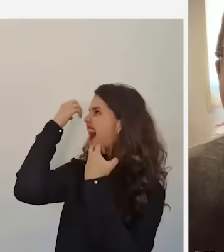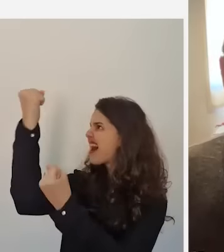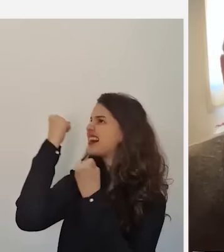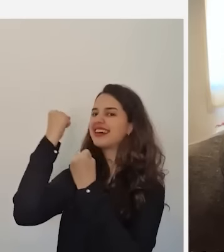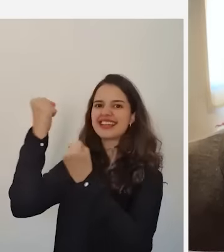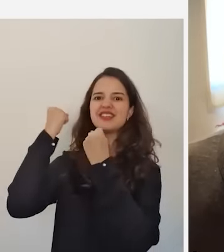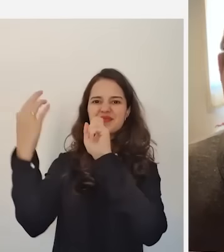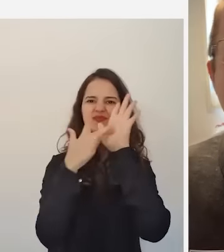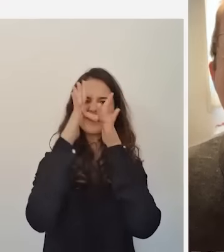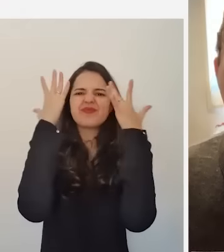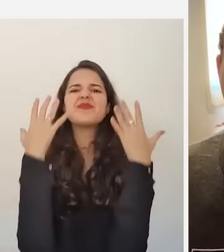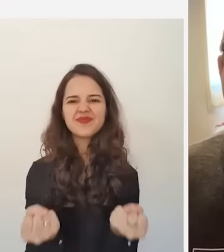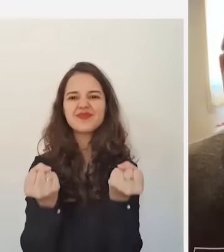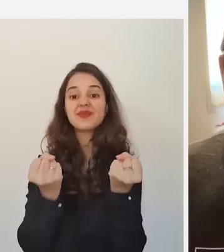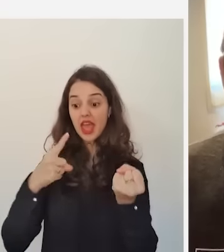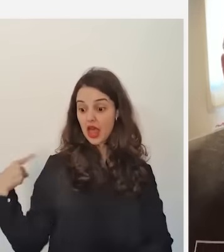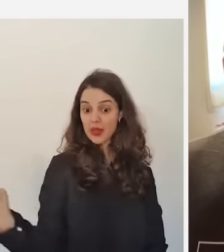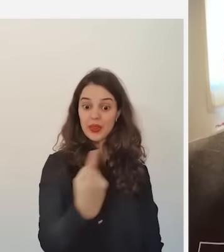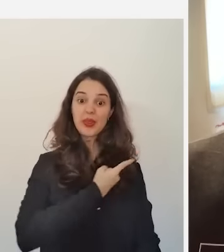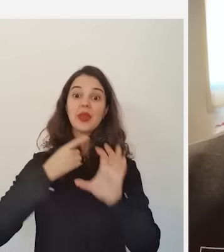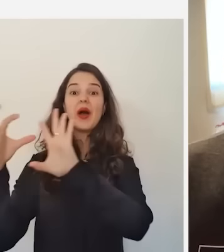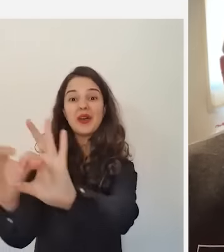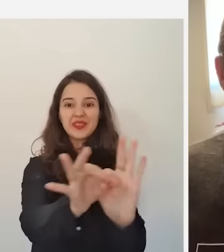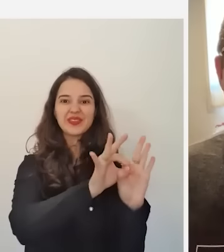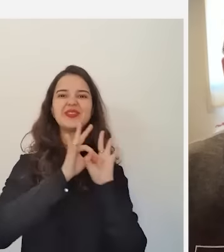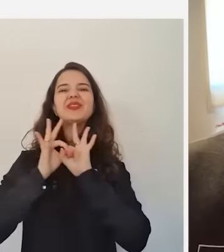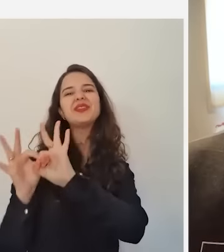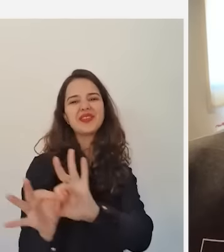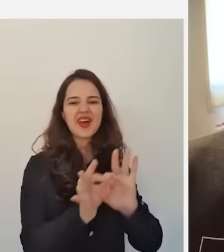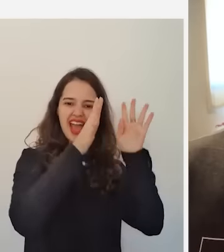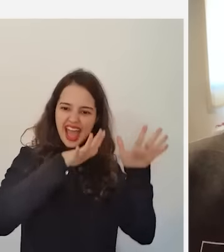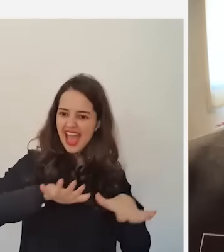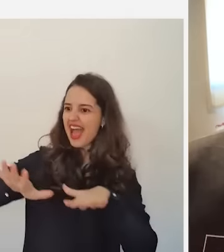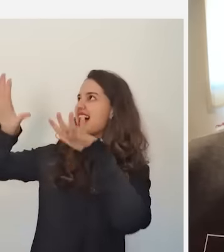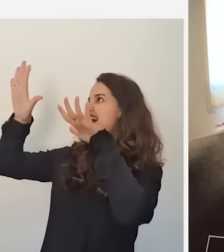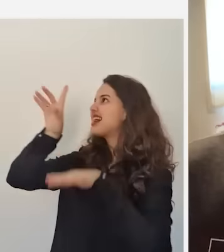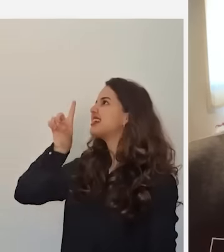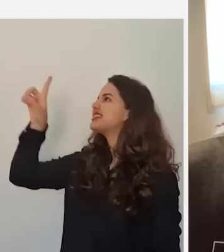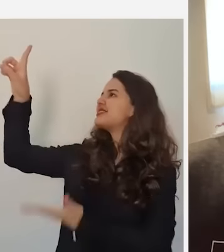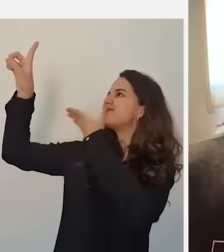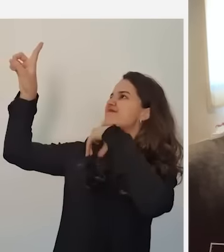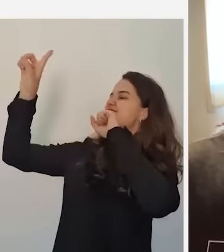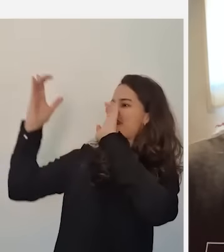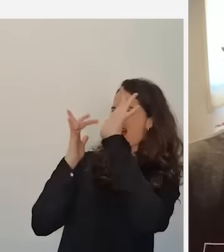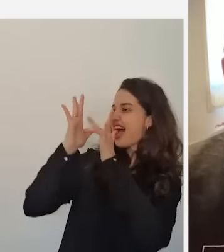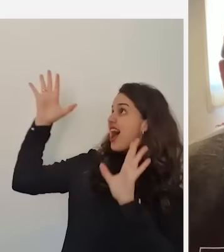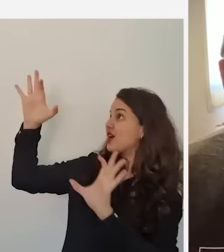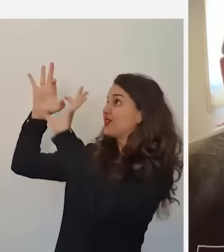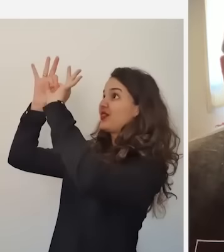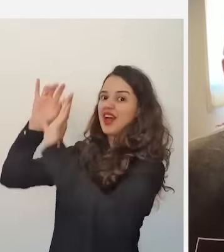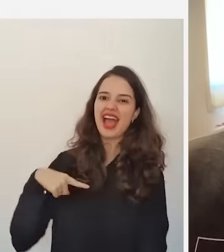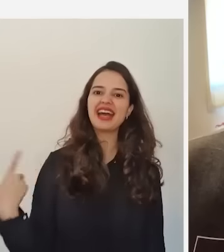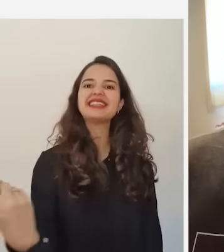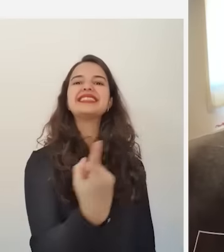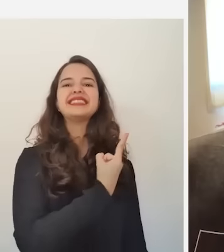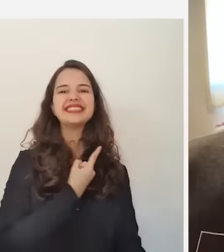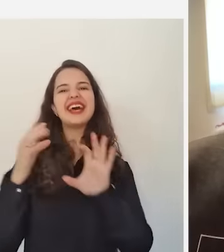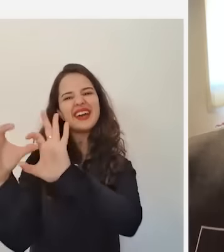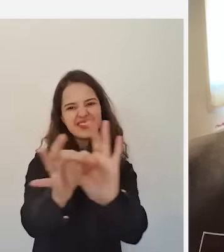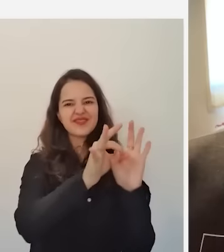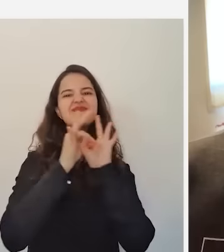o Pai em Cristo É temos que ser um para que o mundo CR que o pai o